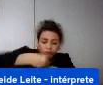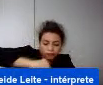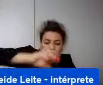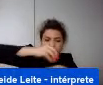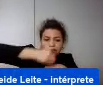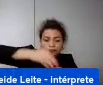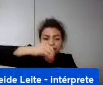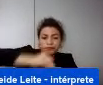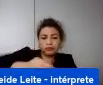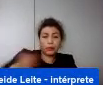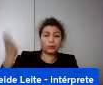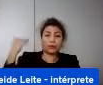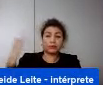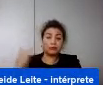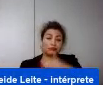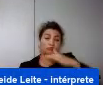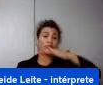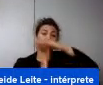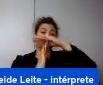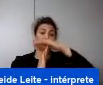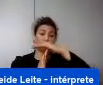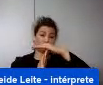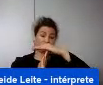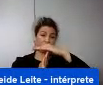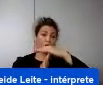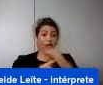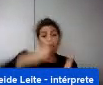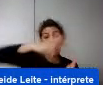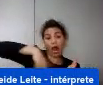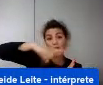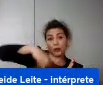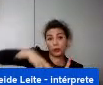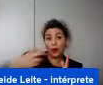eles eram muito limitados por esse tipo de transmissão. E a leitura